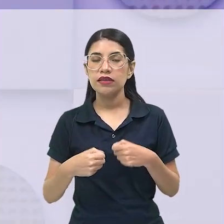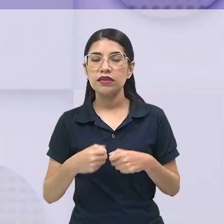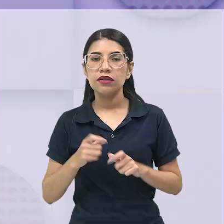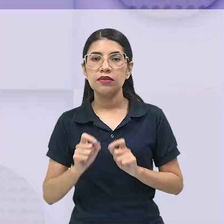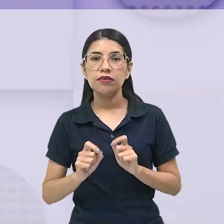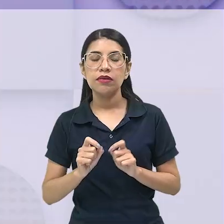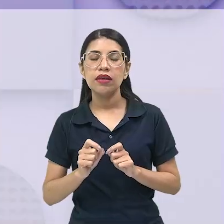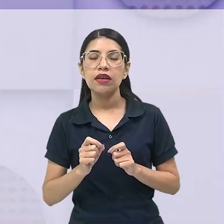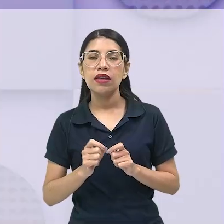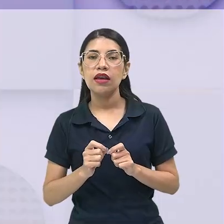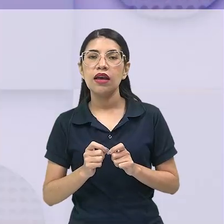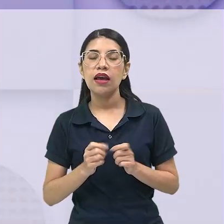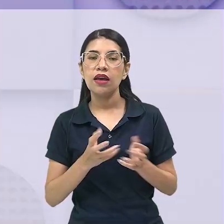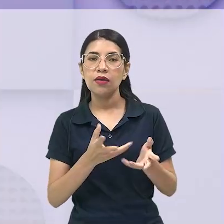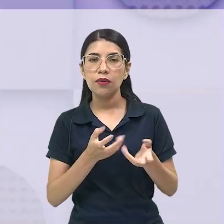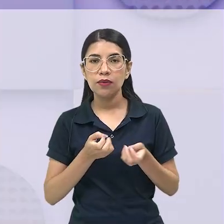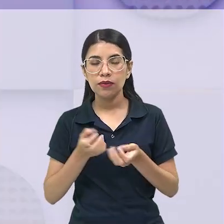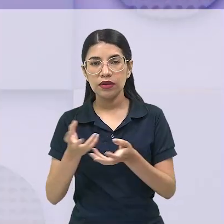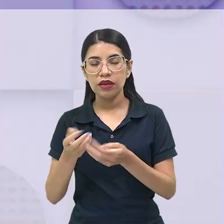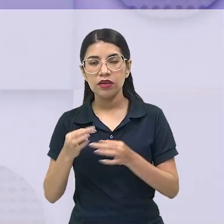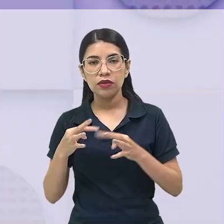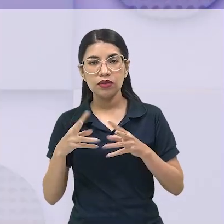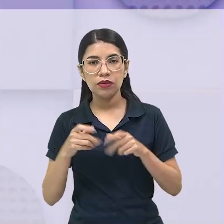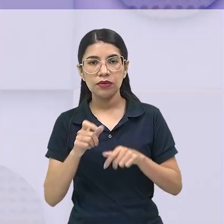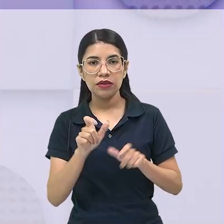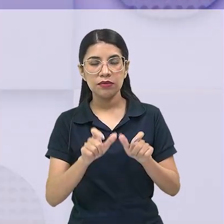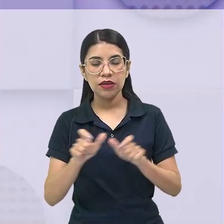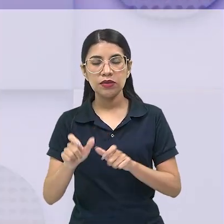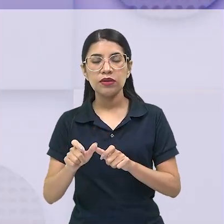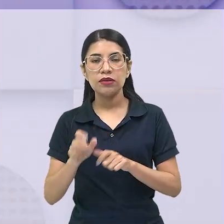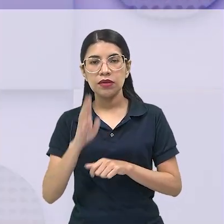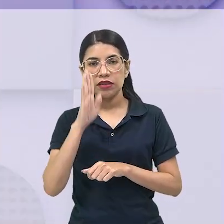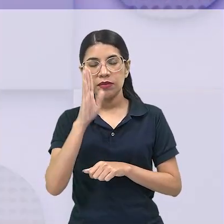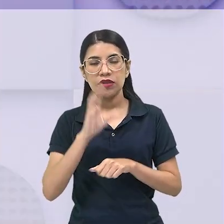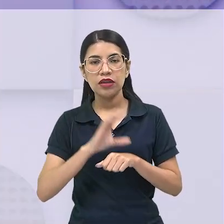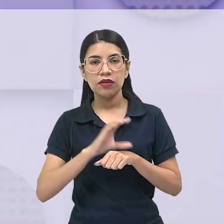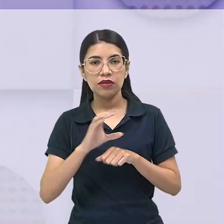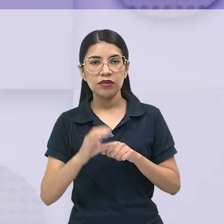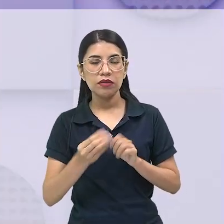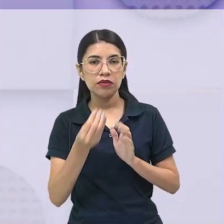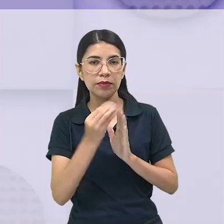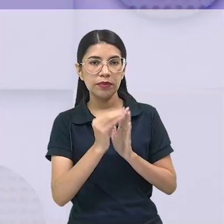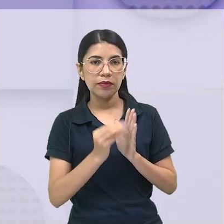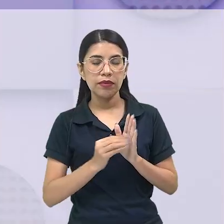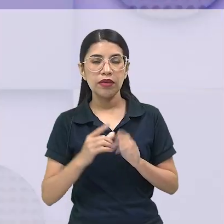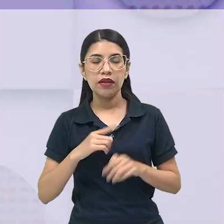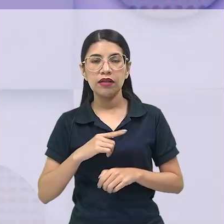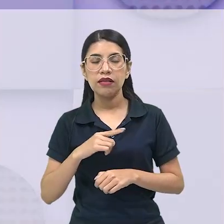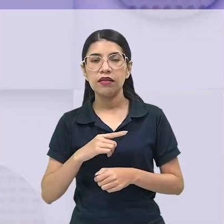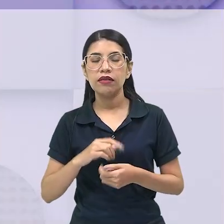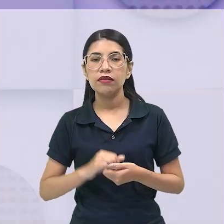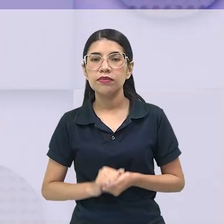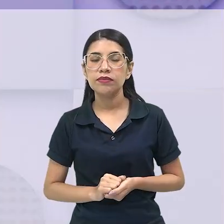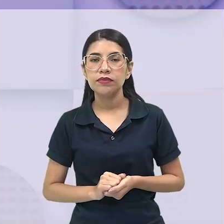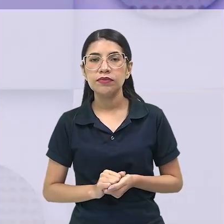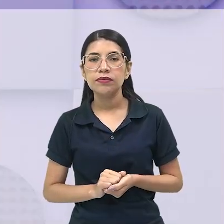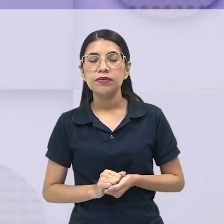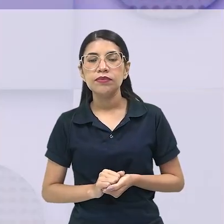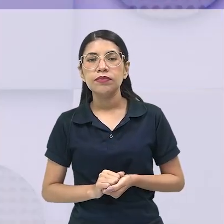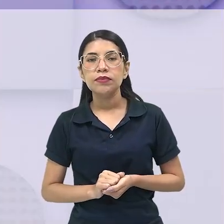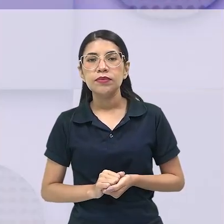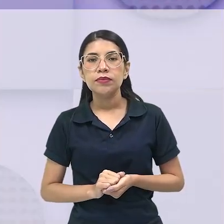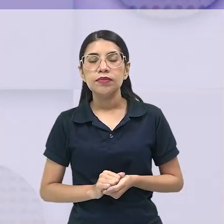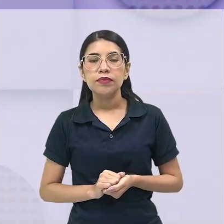nunca, privilegiar e acolher tudo que a Constituição Federal de 1988 colocou